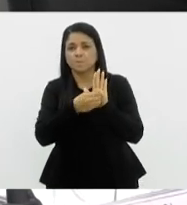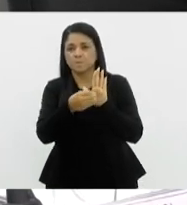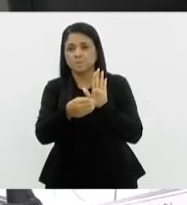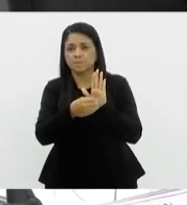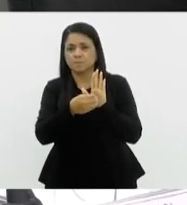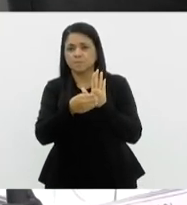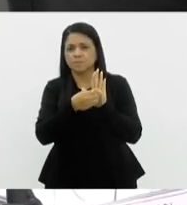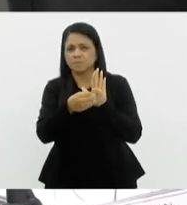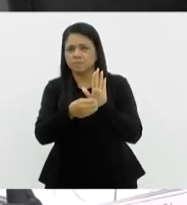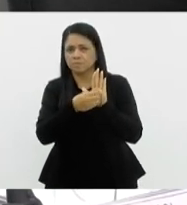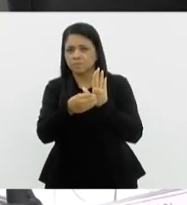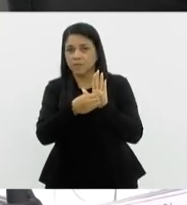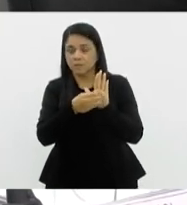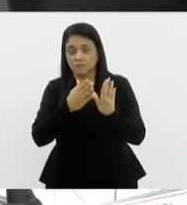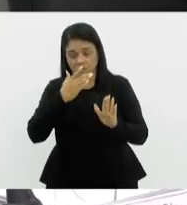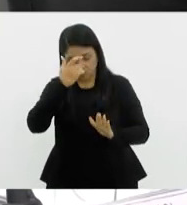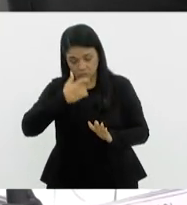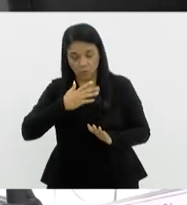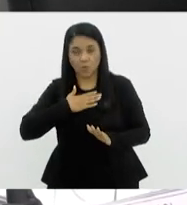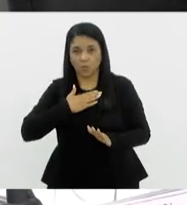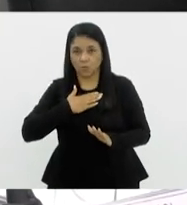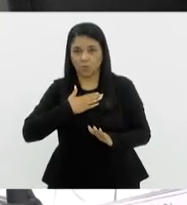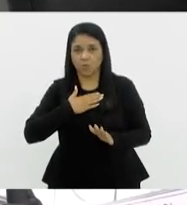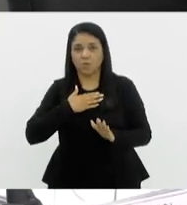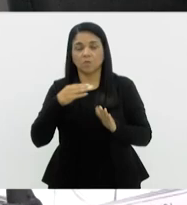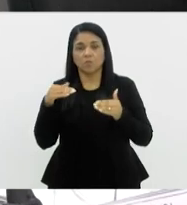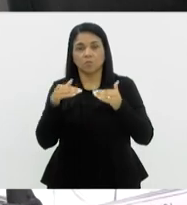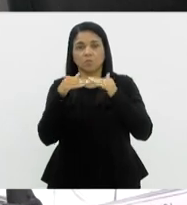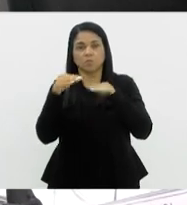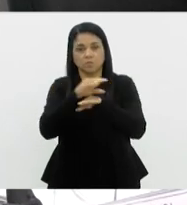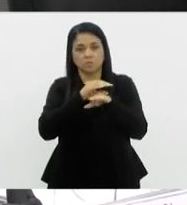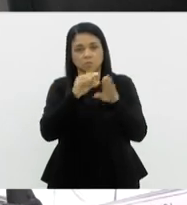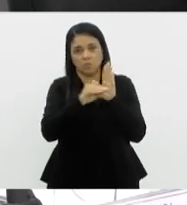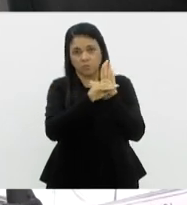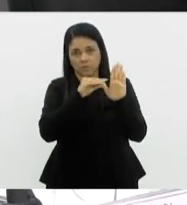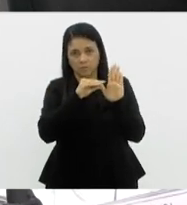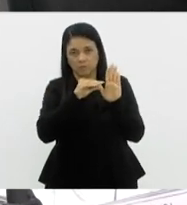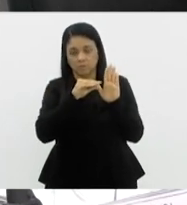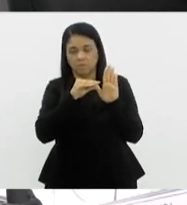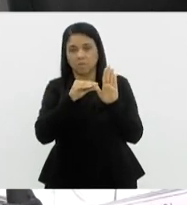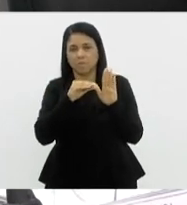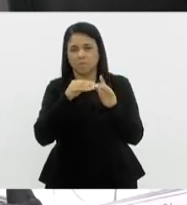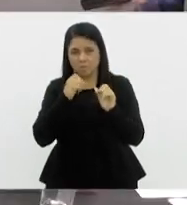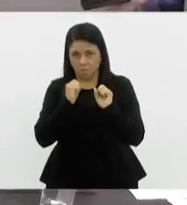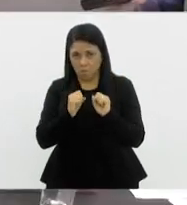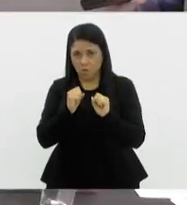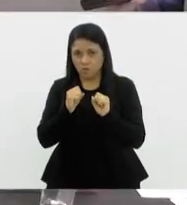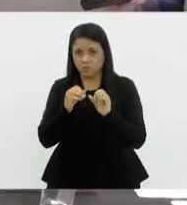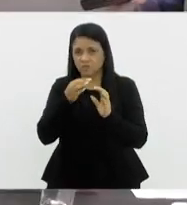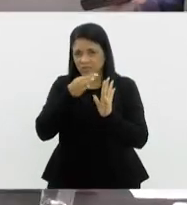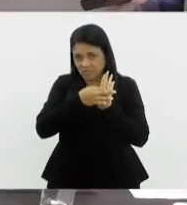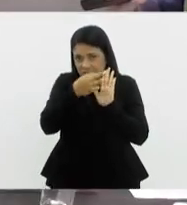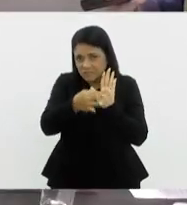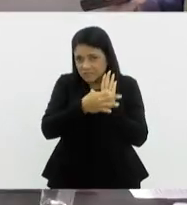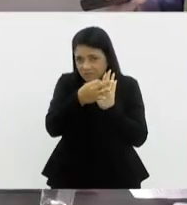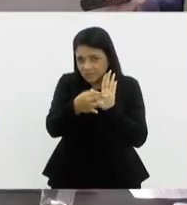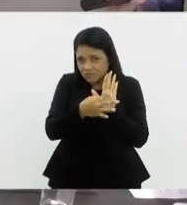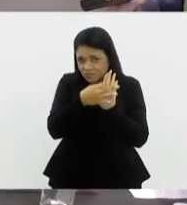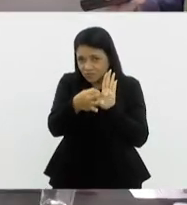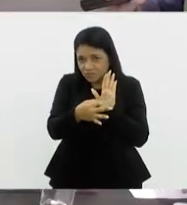o parecerista? Você? Sou eu. É pela constitucionalidade com emendas. Posso lhe fazer uma crítica, que é para o